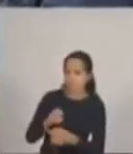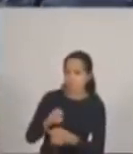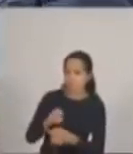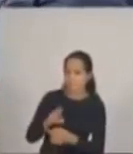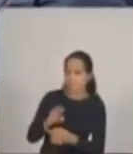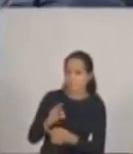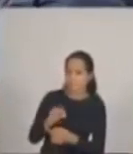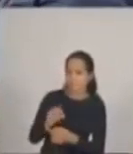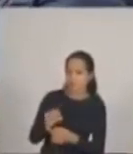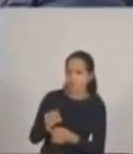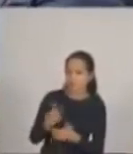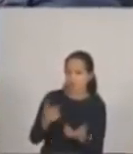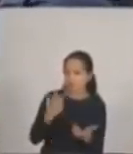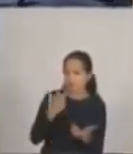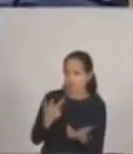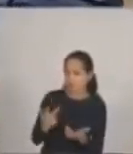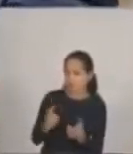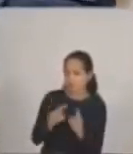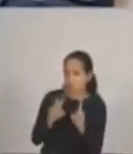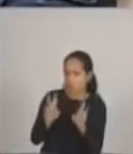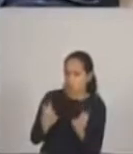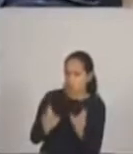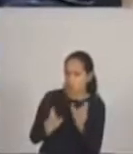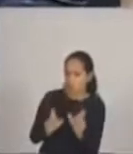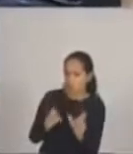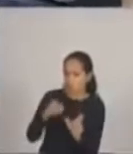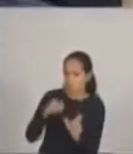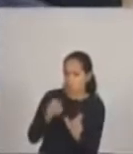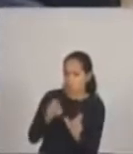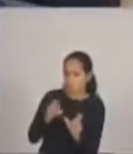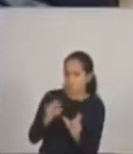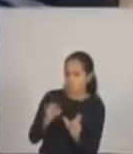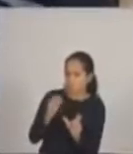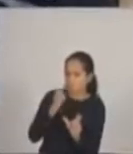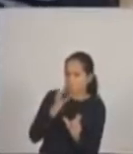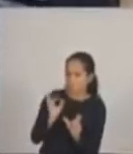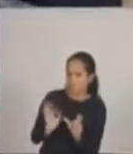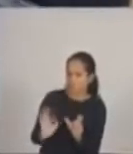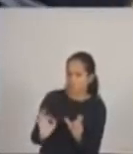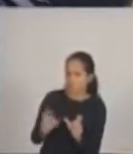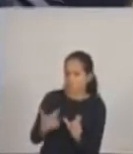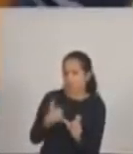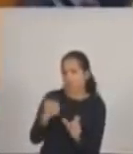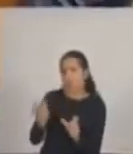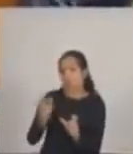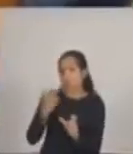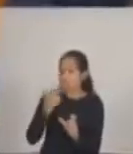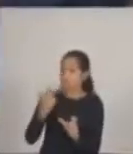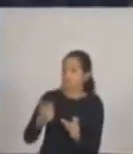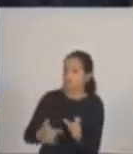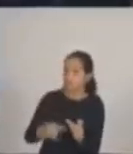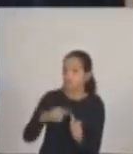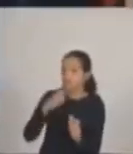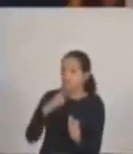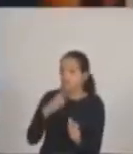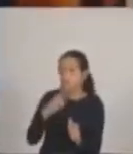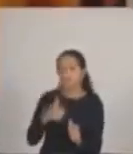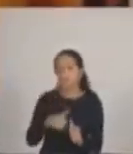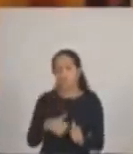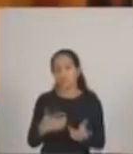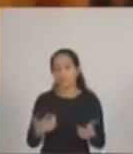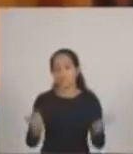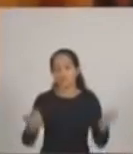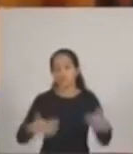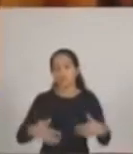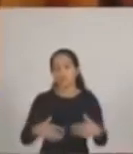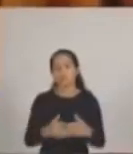pela constitucionalidade. Comissão de Justiça é pela constitucionalidade. Ok. Legal e constitucional. Achei importante fazer. Eu não tenho capacidade de apresentar pela constitucionalidade.